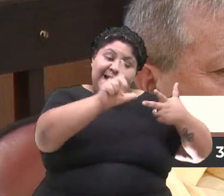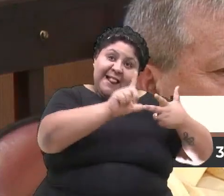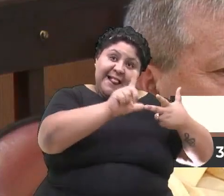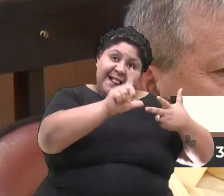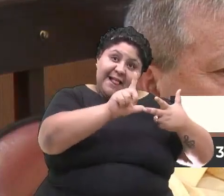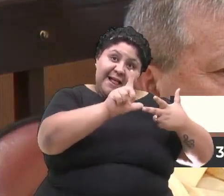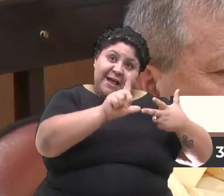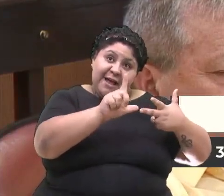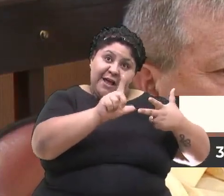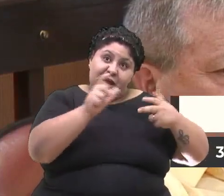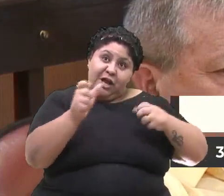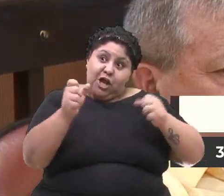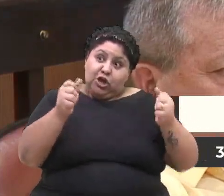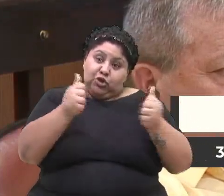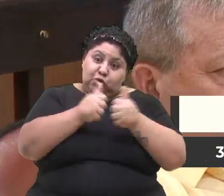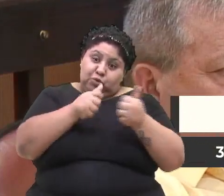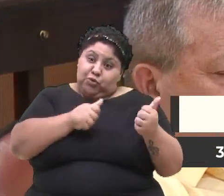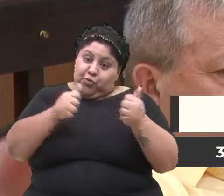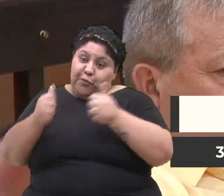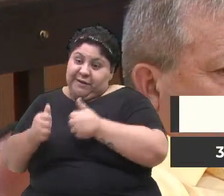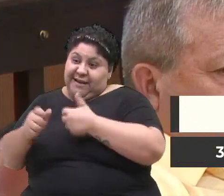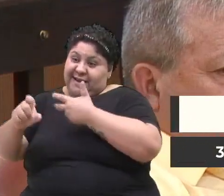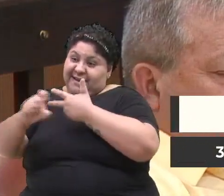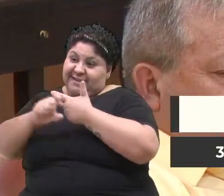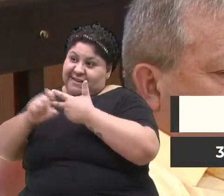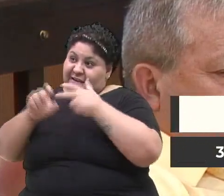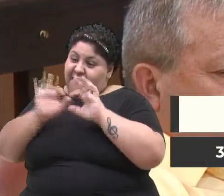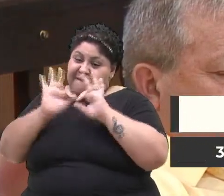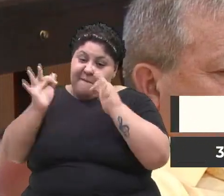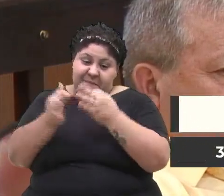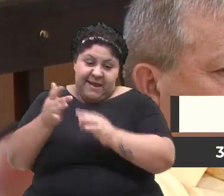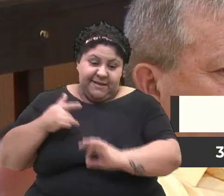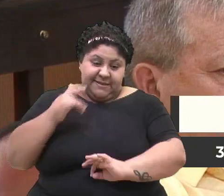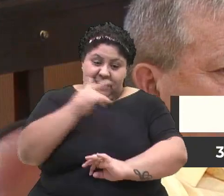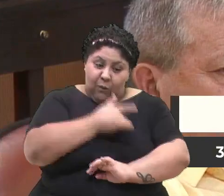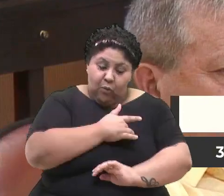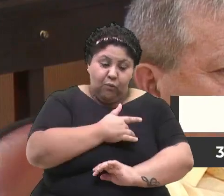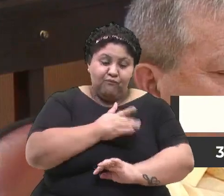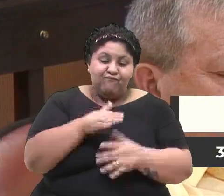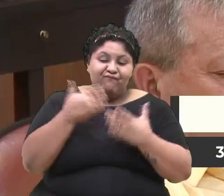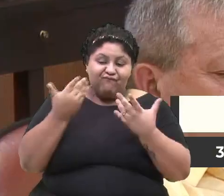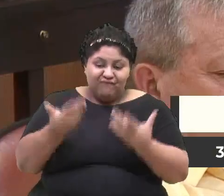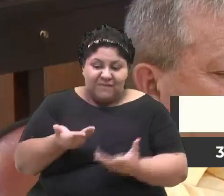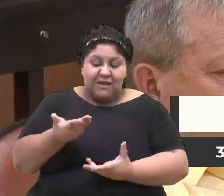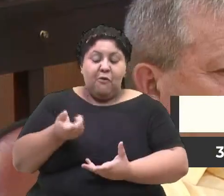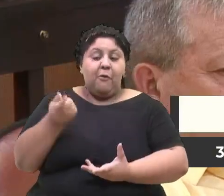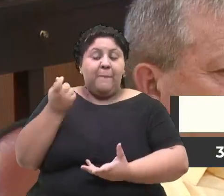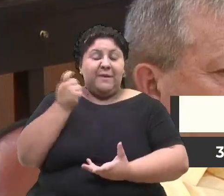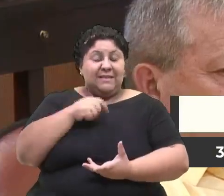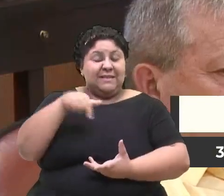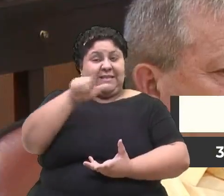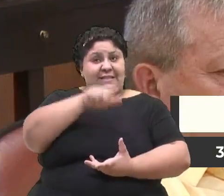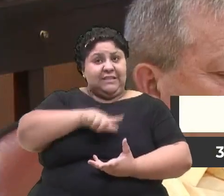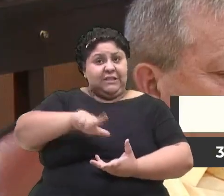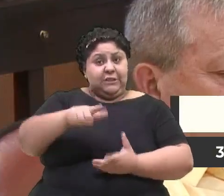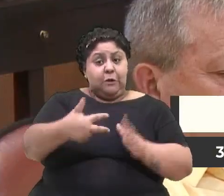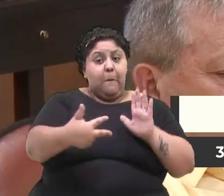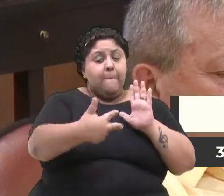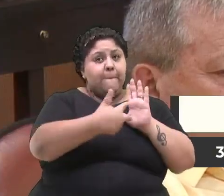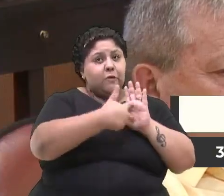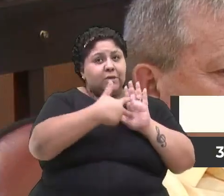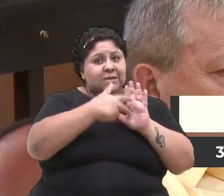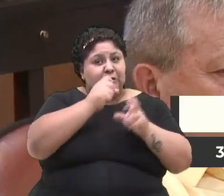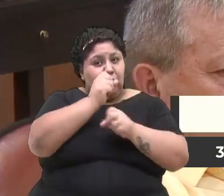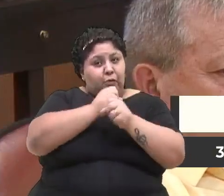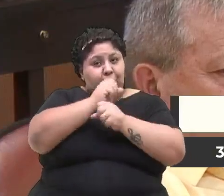Poder Executivo e as famílias e a saúde. Então, é preciso que a gente tenha muita atenção para o ano que